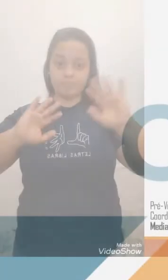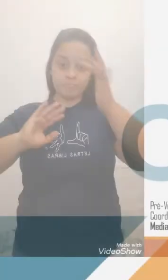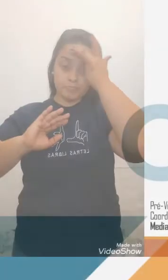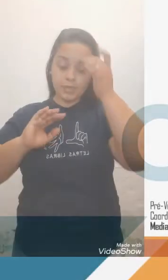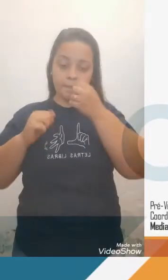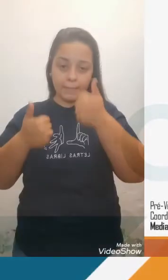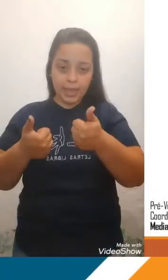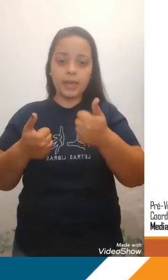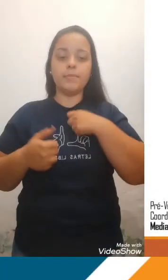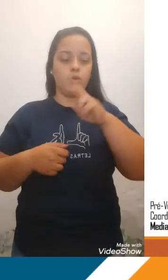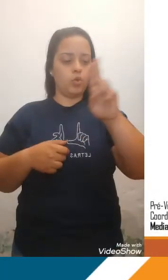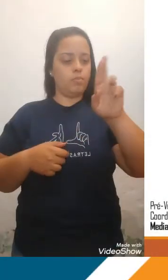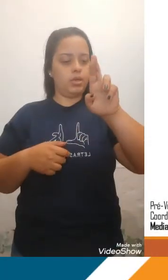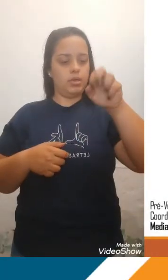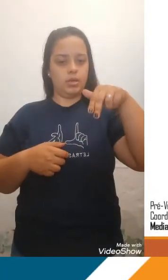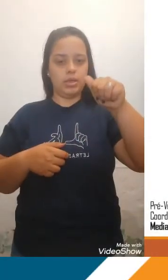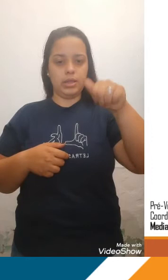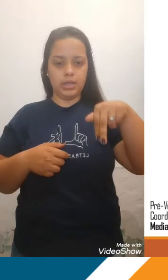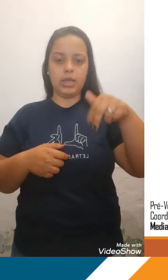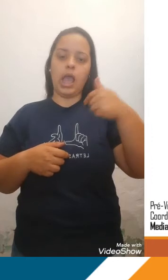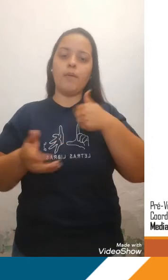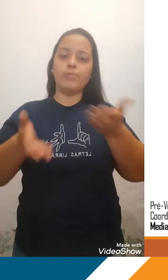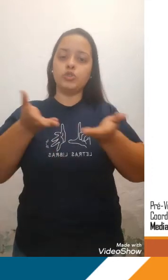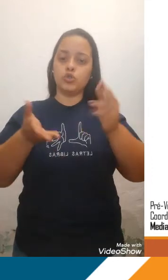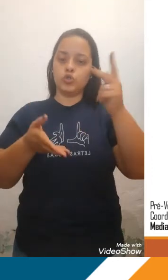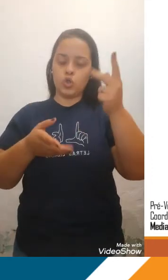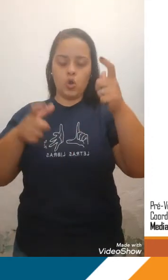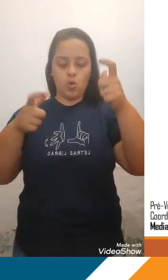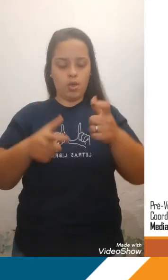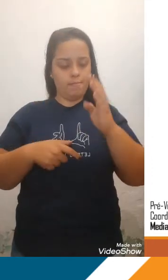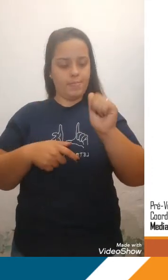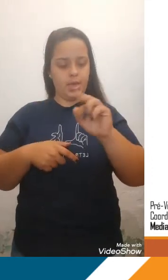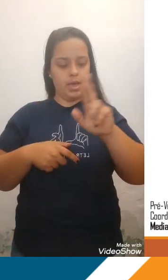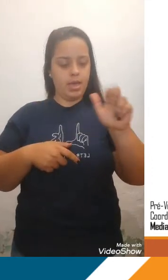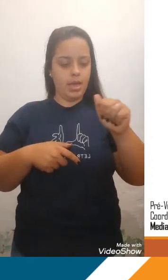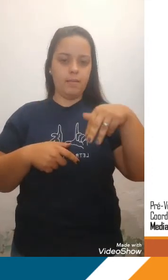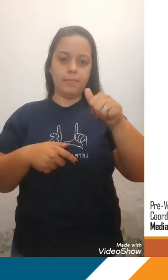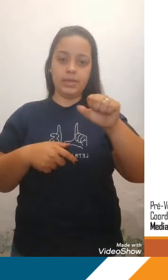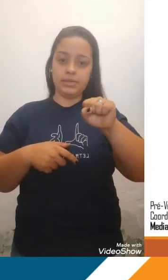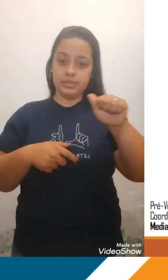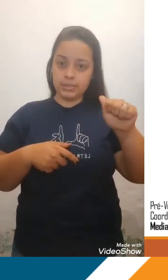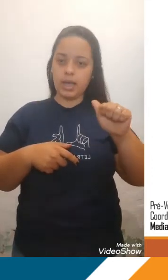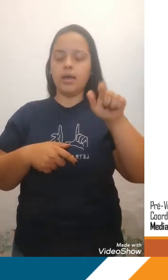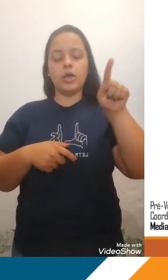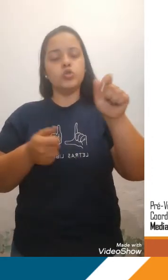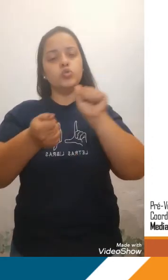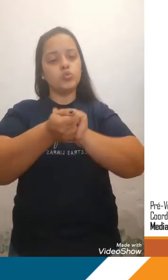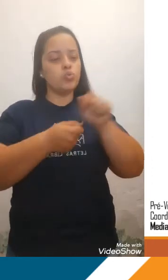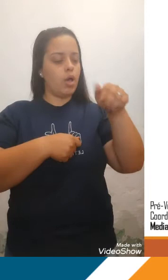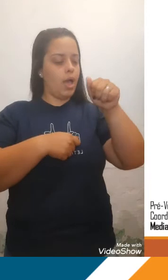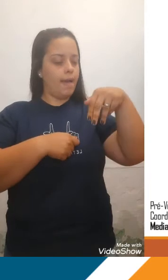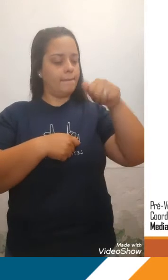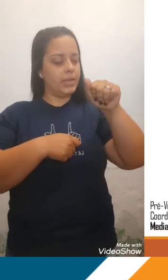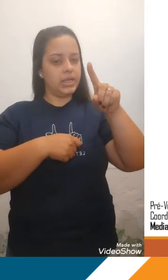Olá pessoal, tudo bom? Meu nome é Renan Carvalho, mediador de História do Polo de Barra Mansa, e junto com Amanda Custódio, mediadora do Polo